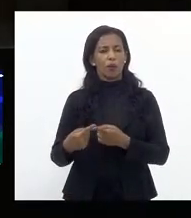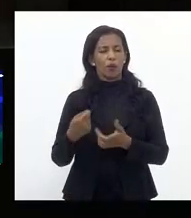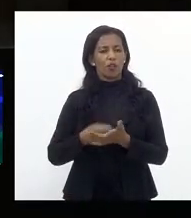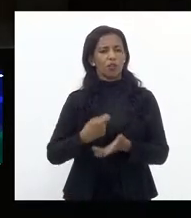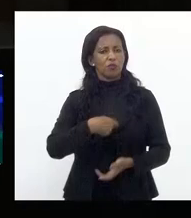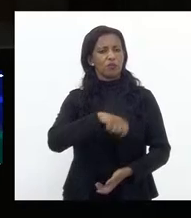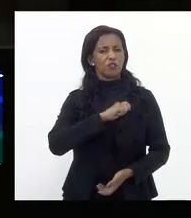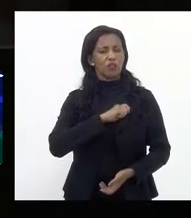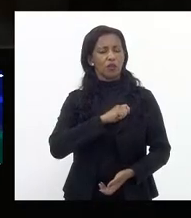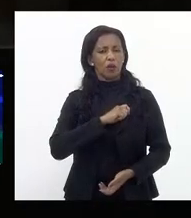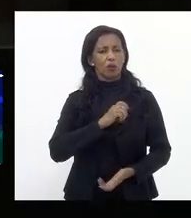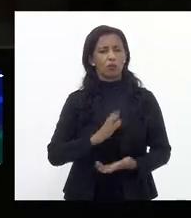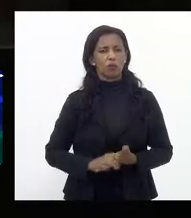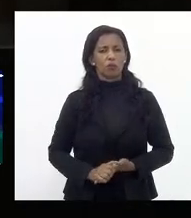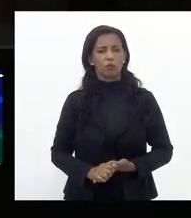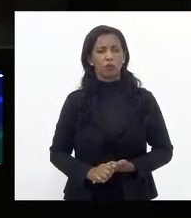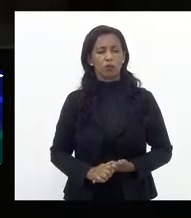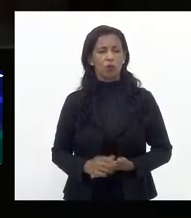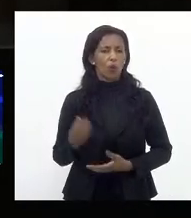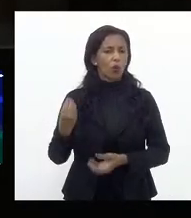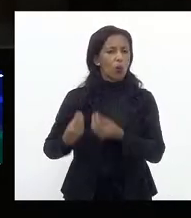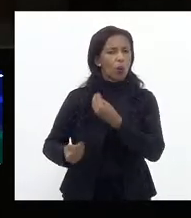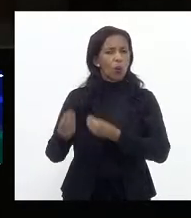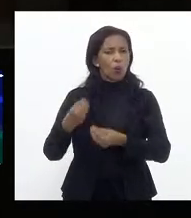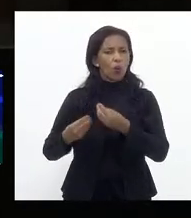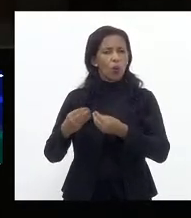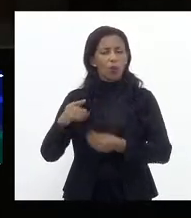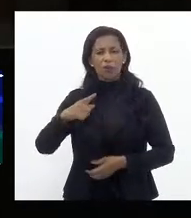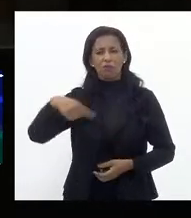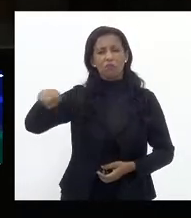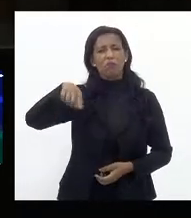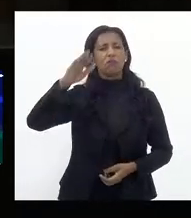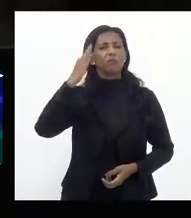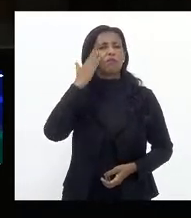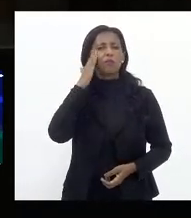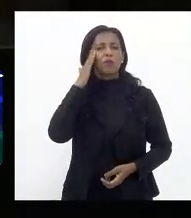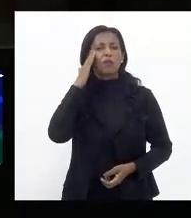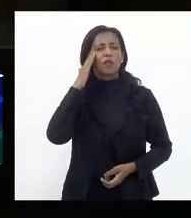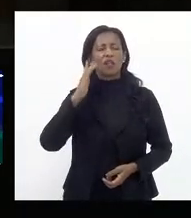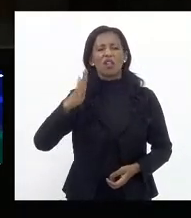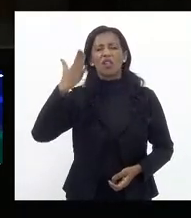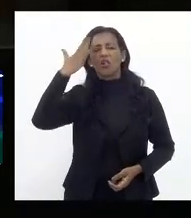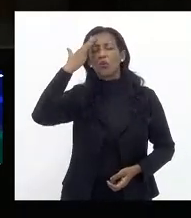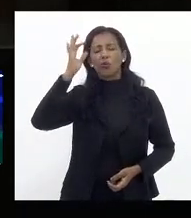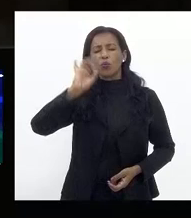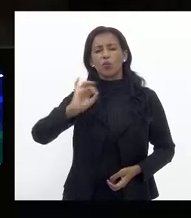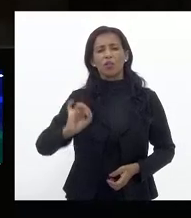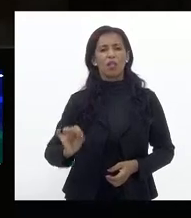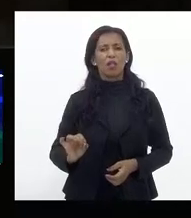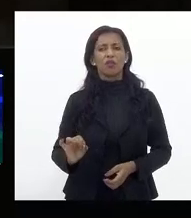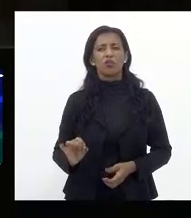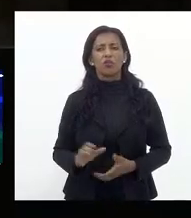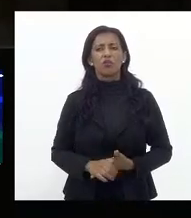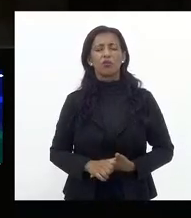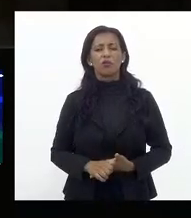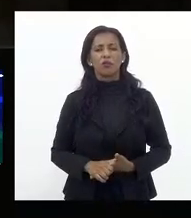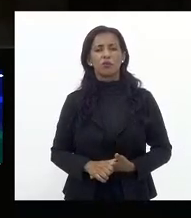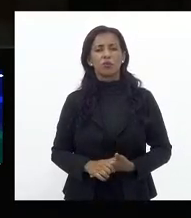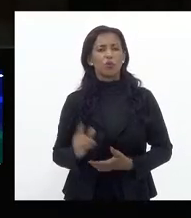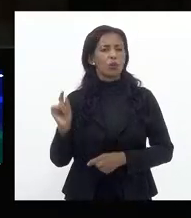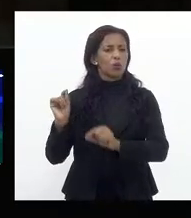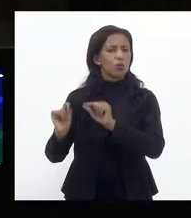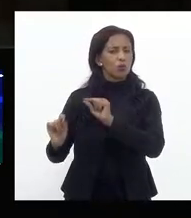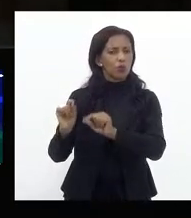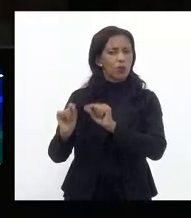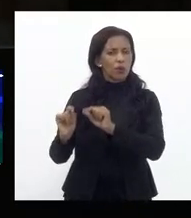de recuperação fiscal, como eles estão entendendo e não entendem de, pelo menos, daquilo que